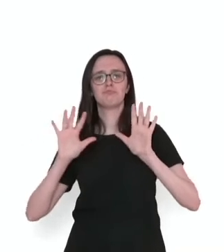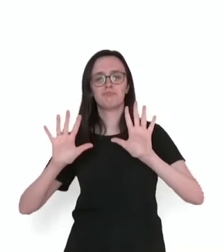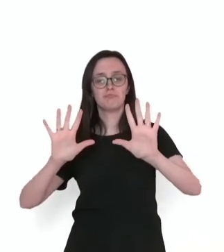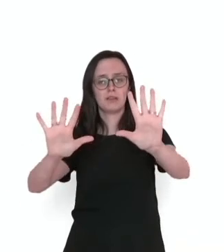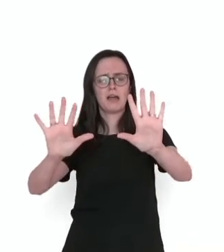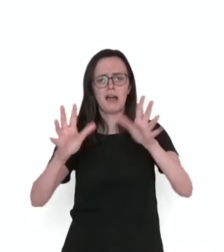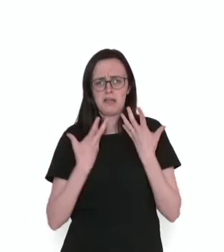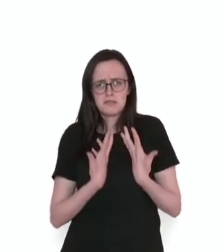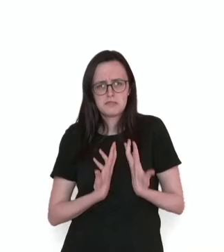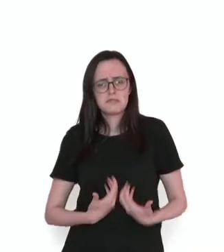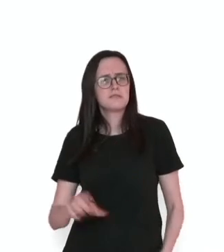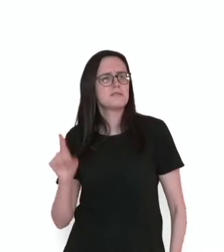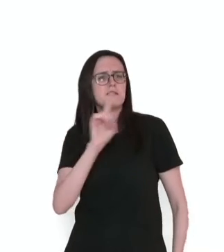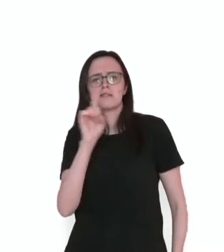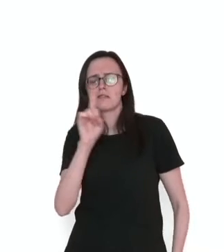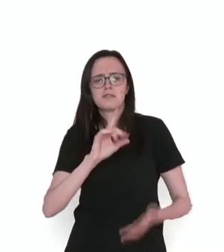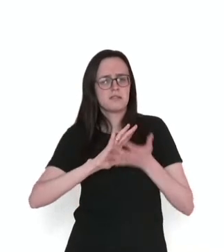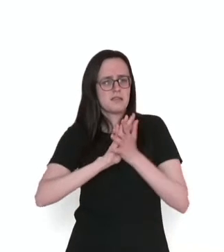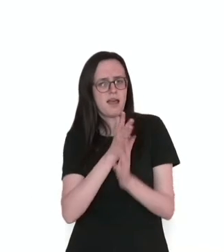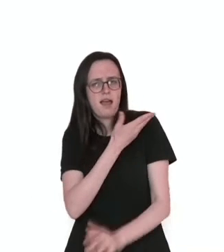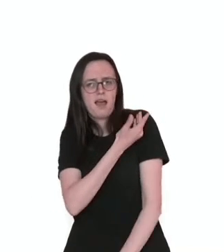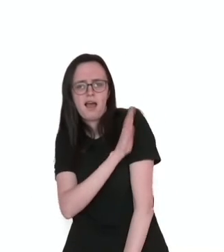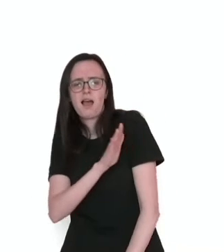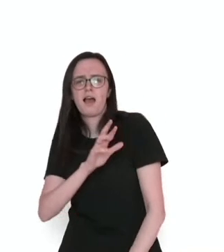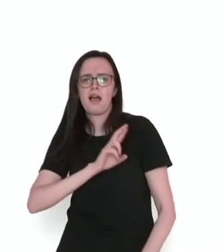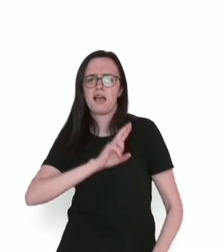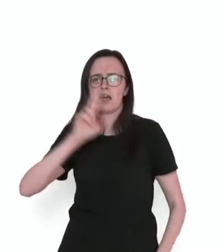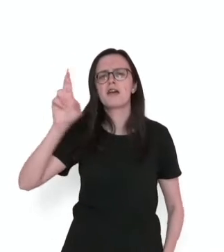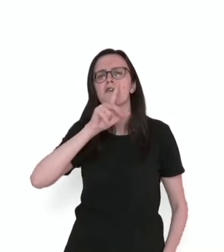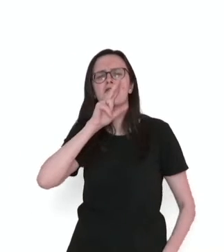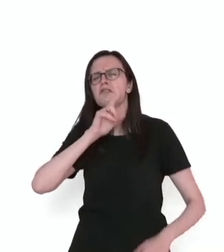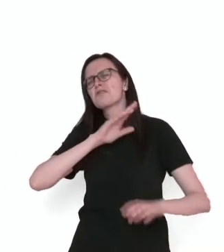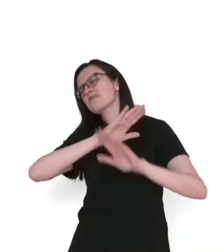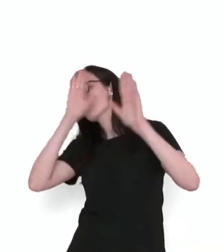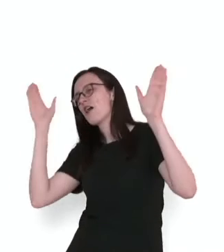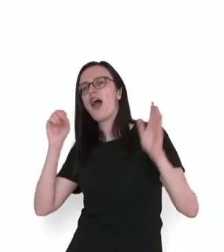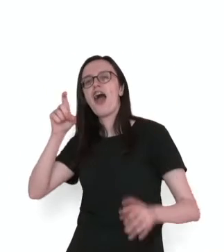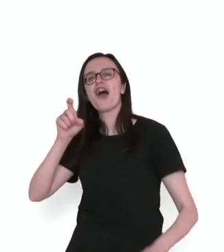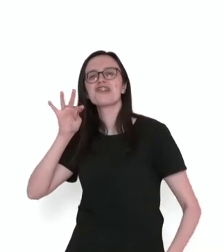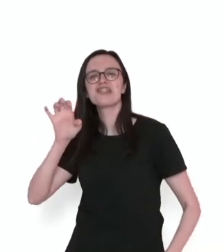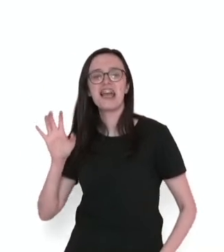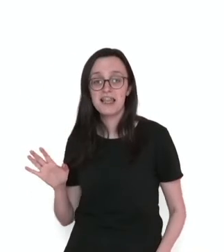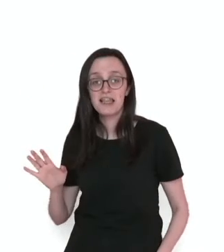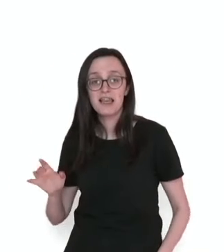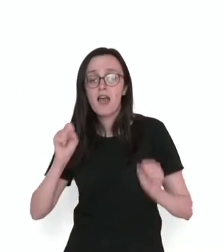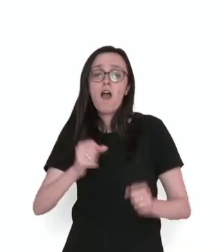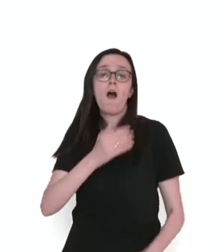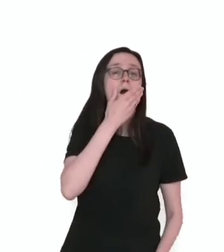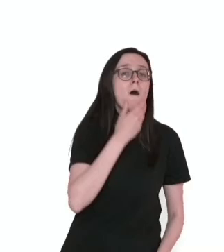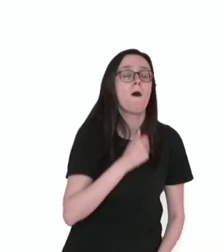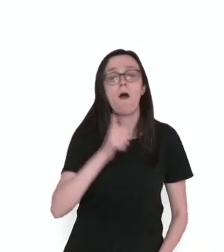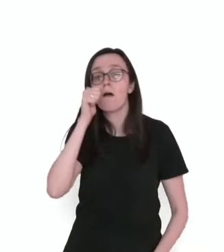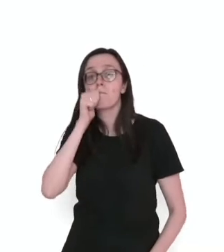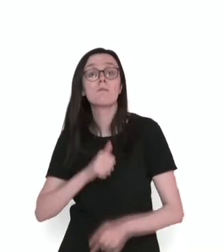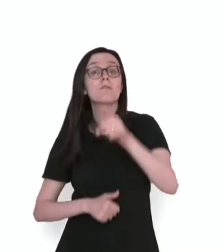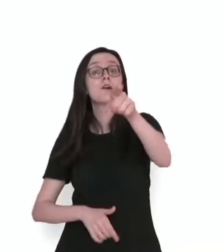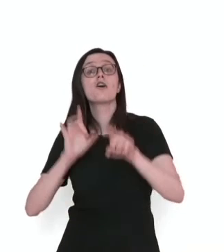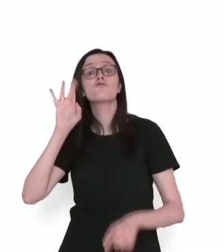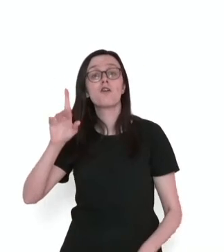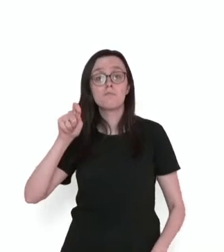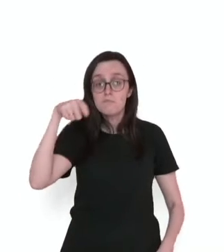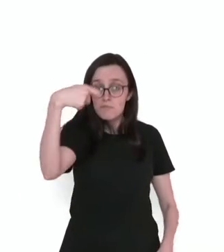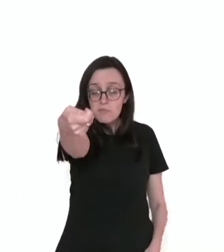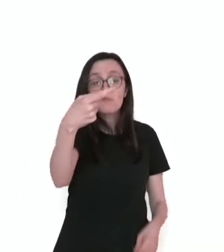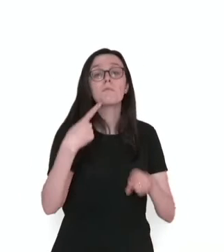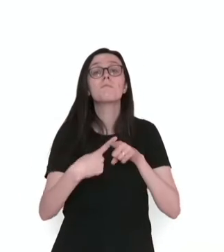Não carece de divisão por raça, religião, nem por sotaque. Ó, gente! Seja homem ou mulher, você só é o que é